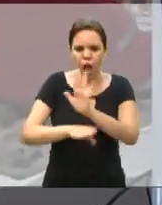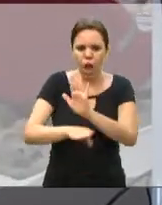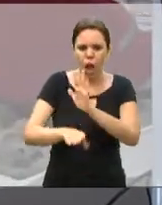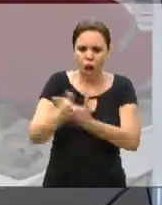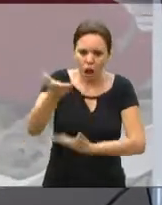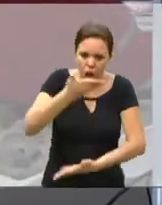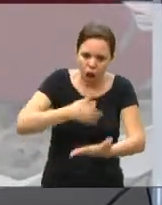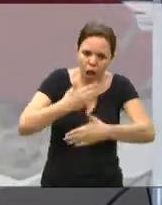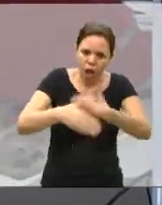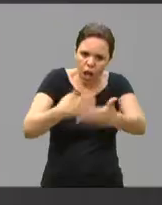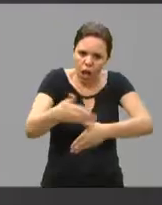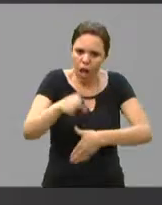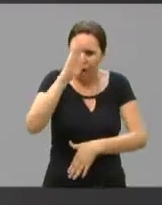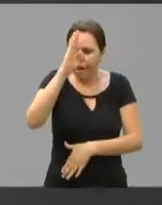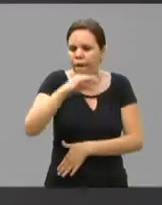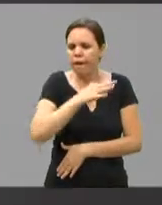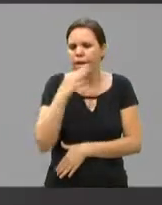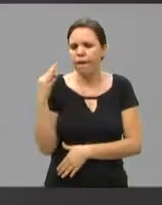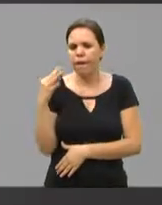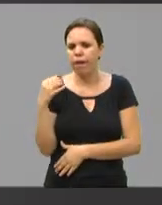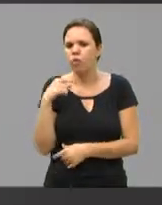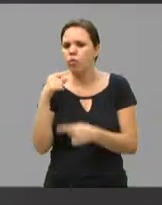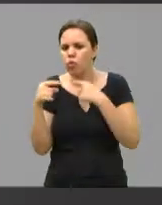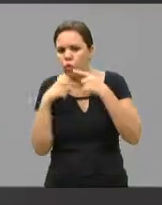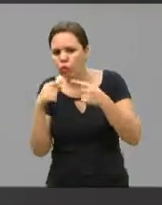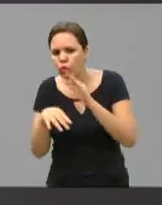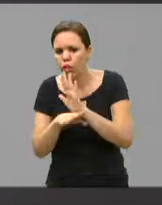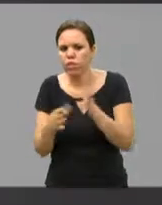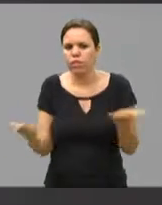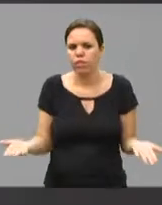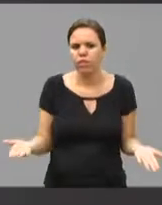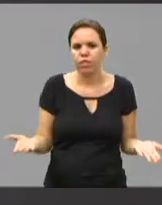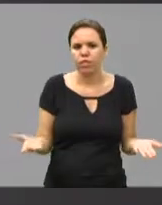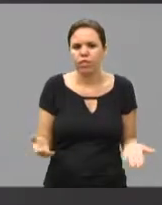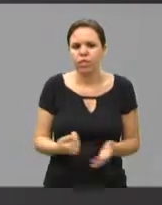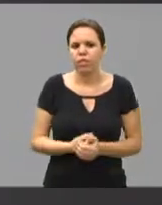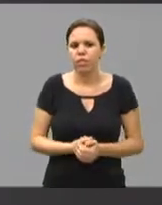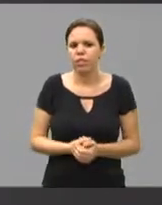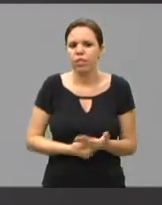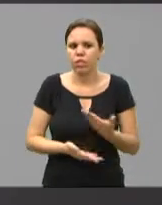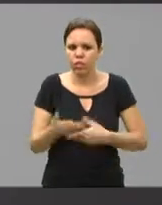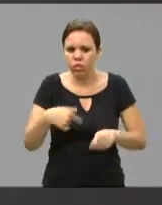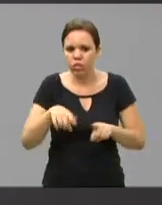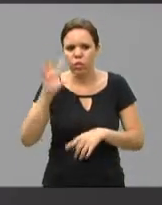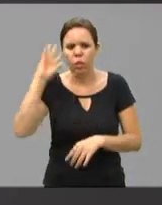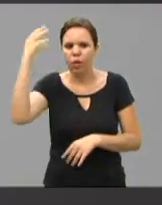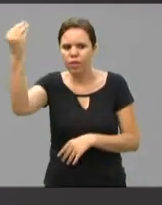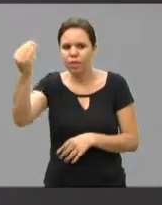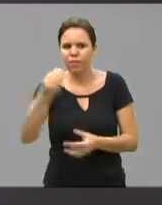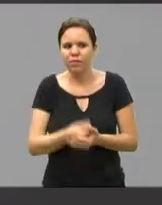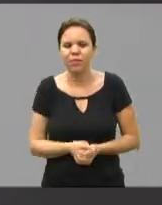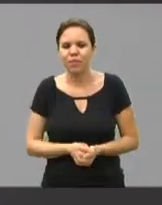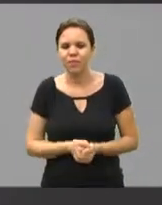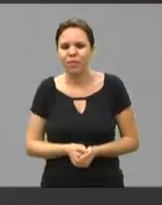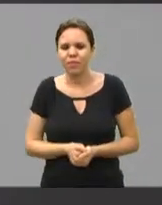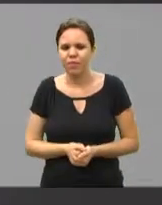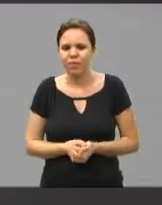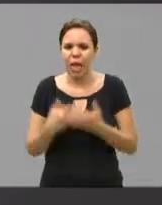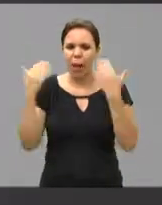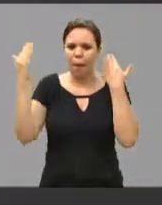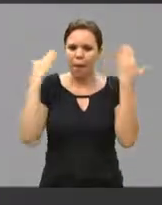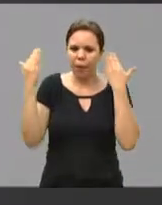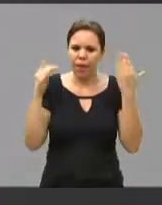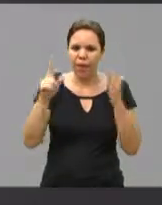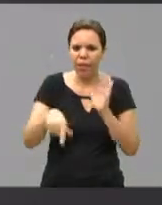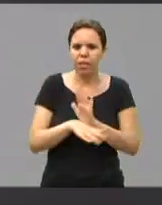nesse processo, é fundamental. Algum tirando dúvida, né? Tem aquela questão de compartilhar conhecimentos, né, Micaela? Na área da psicologia,